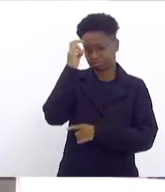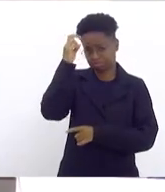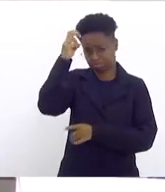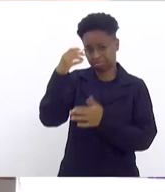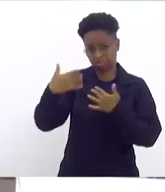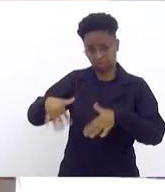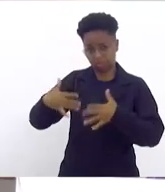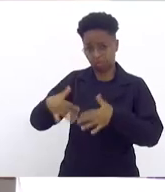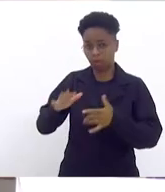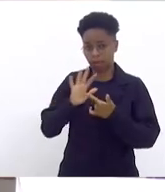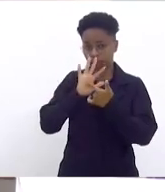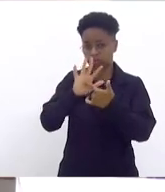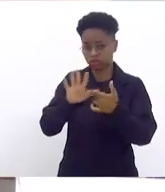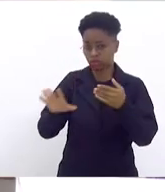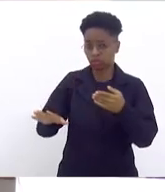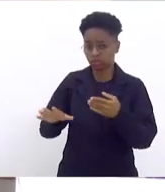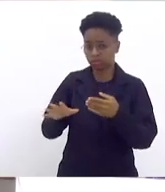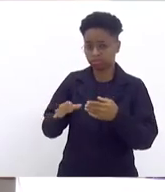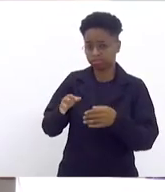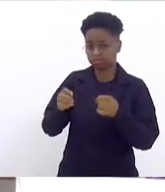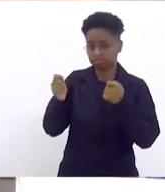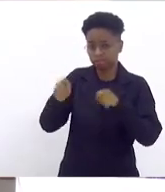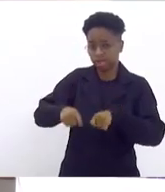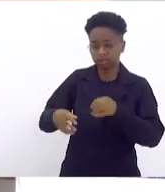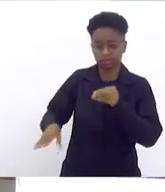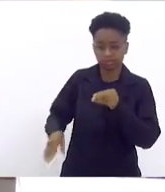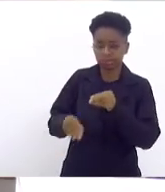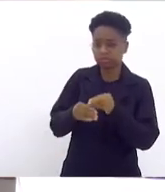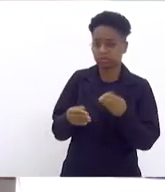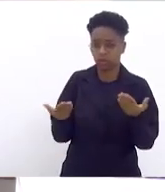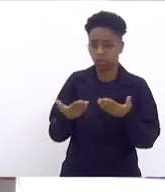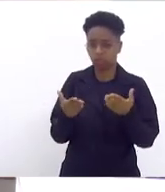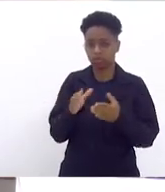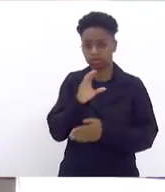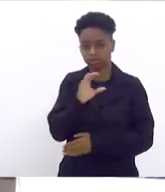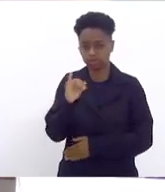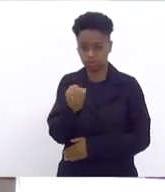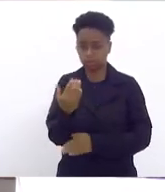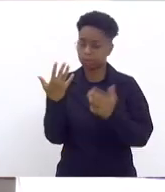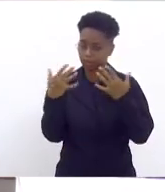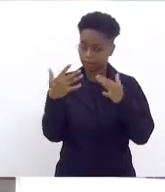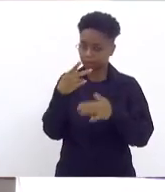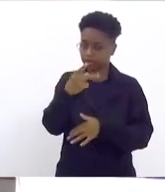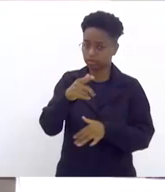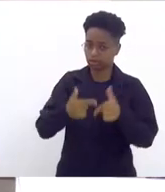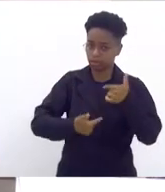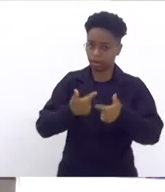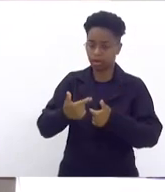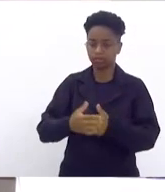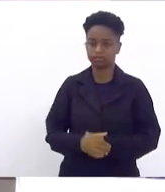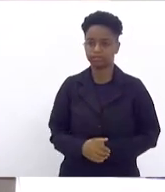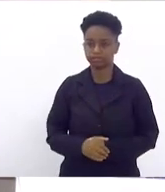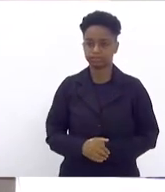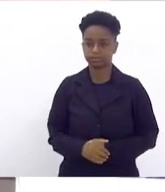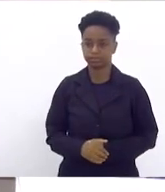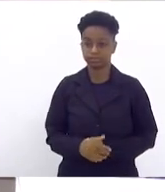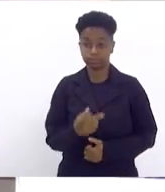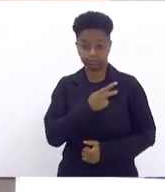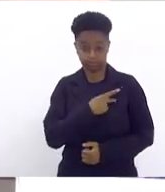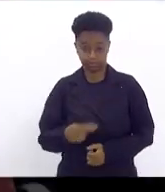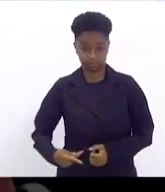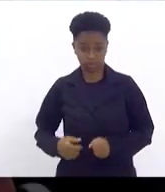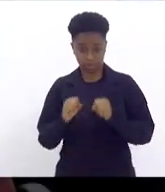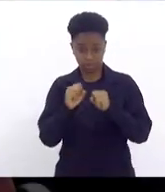grande para acrescentar nessa comissão. Parabéns, Fred, por tudo que você está desenvolvendo, meu amigo. Presidente, permite